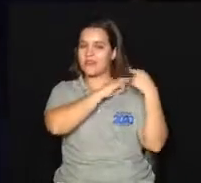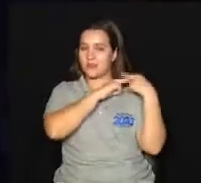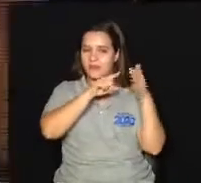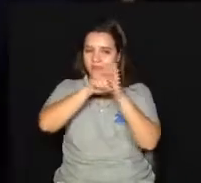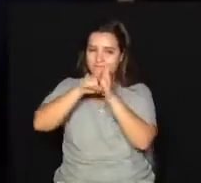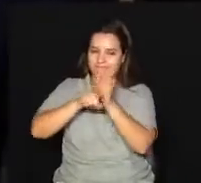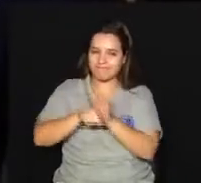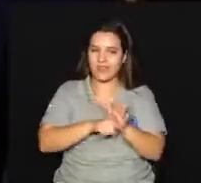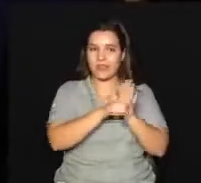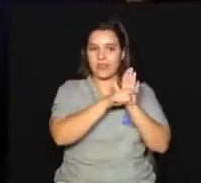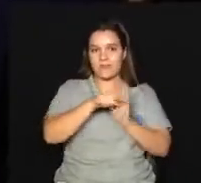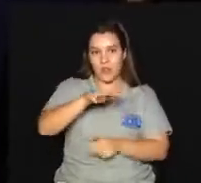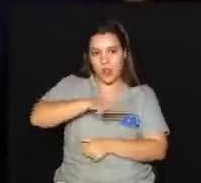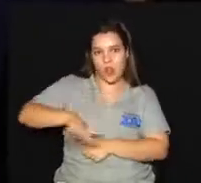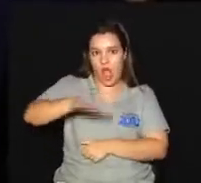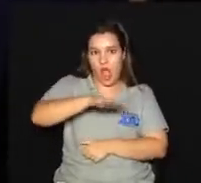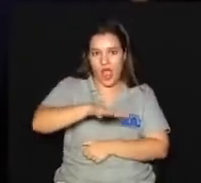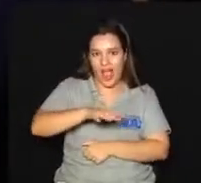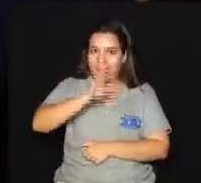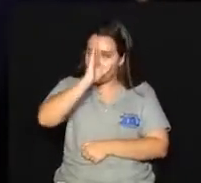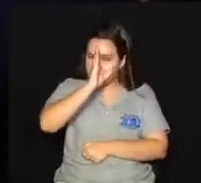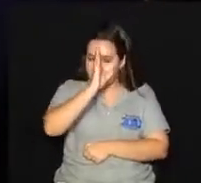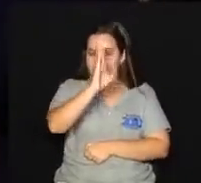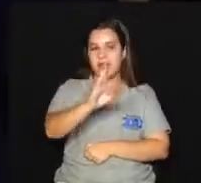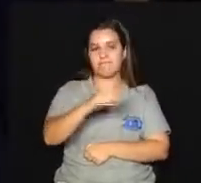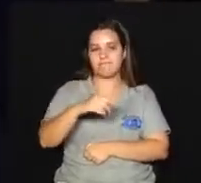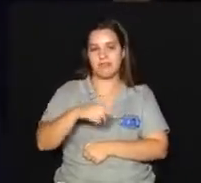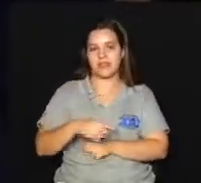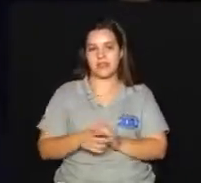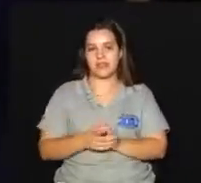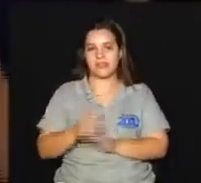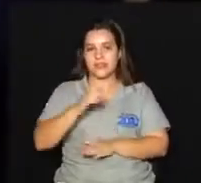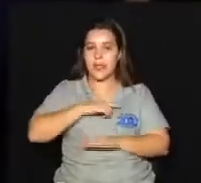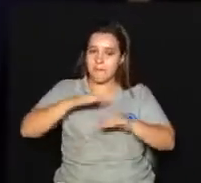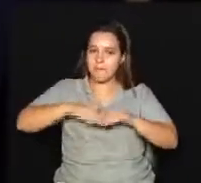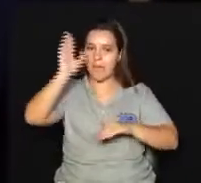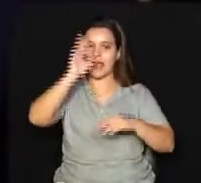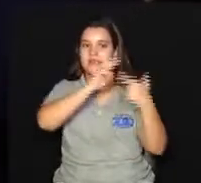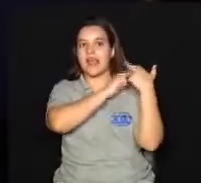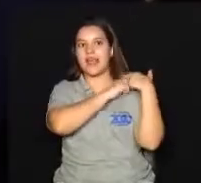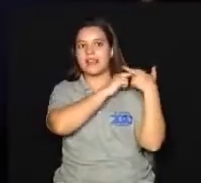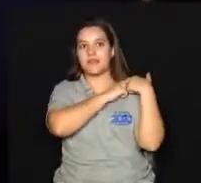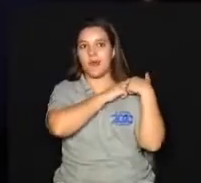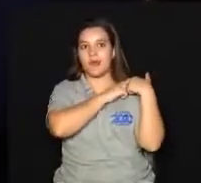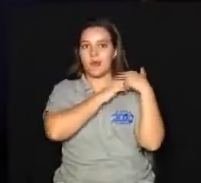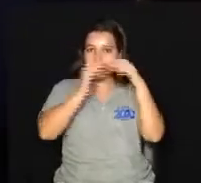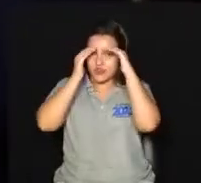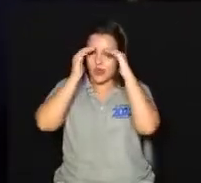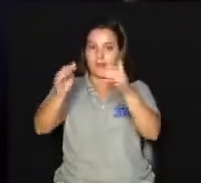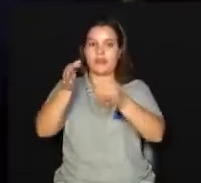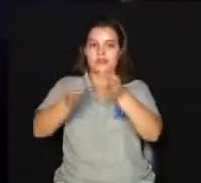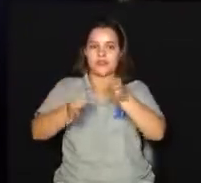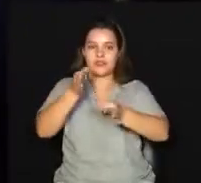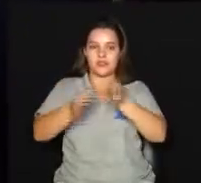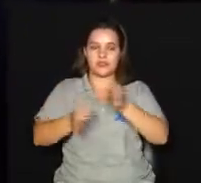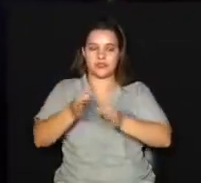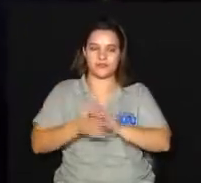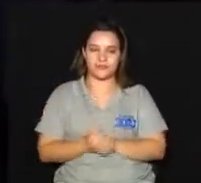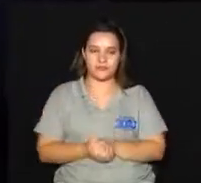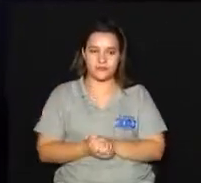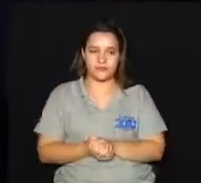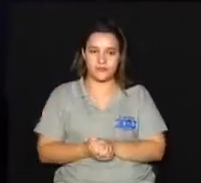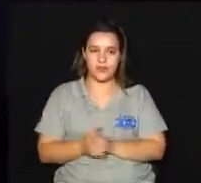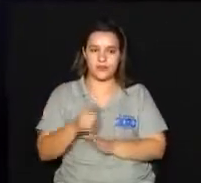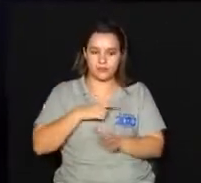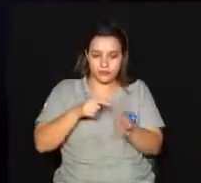e é considerada a zona mãe de Campinas, né? A zona que tem mais responsabilidade jurisdicional. Quando a gente fala dessa